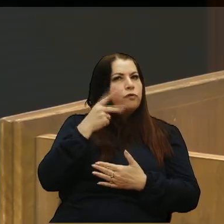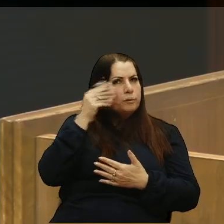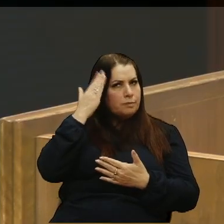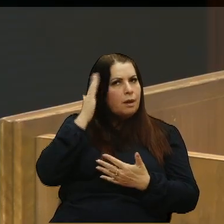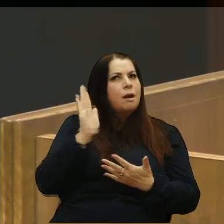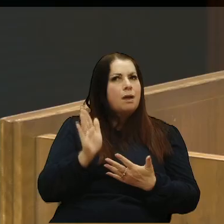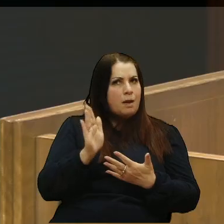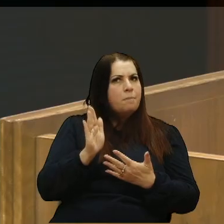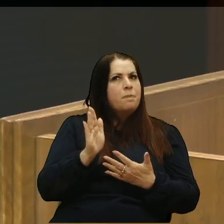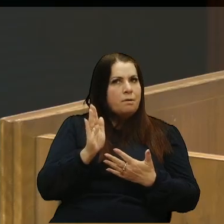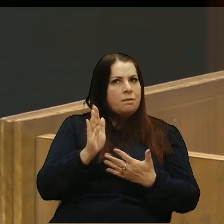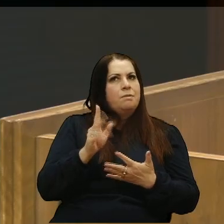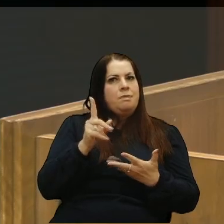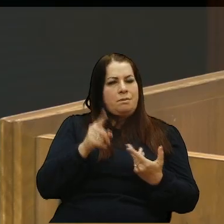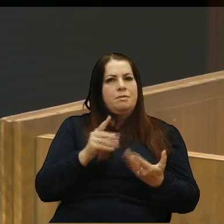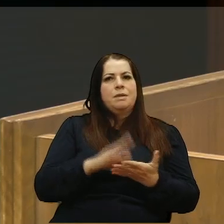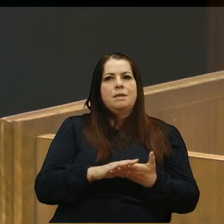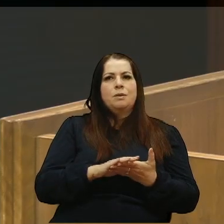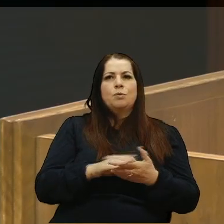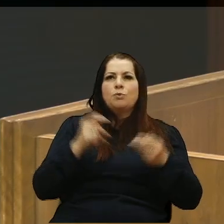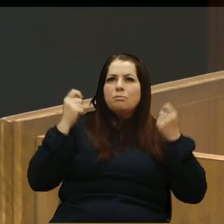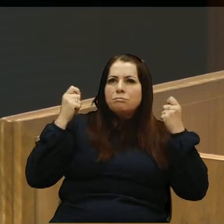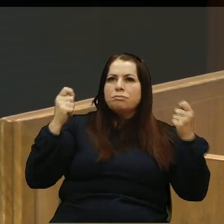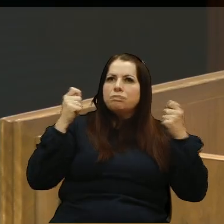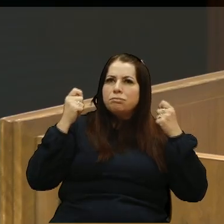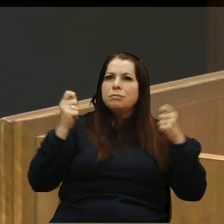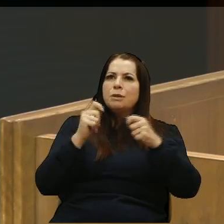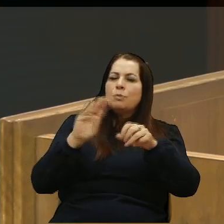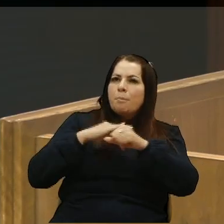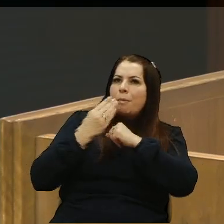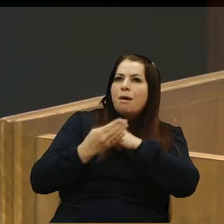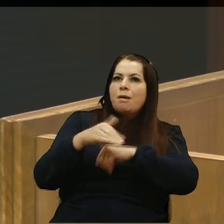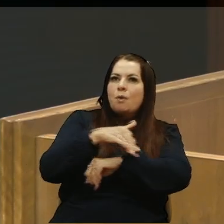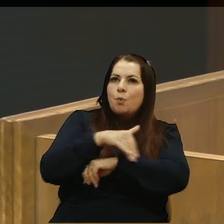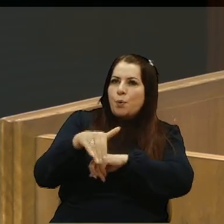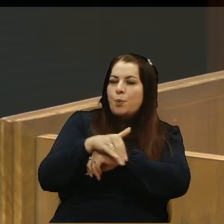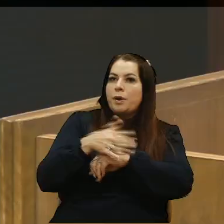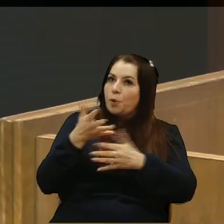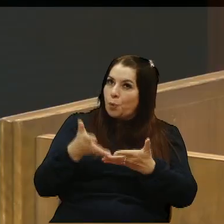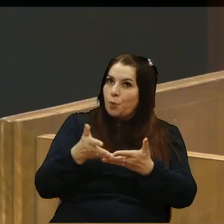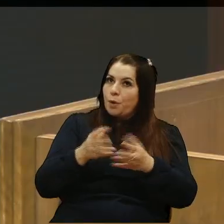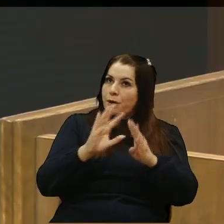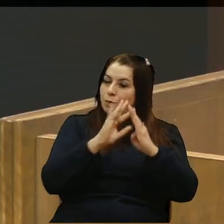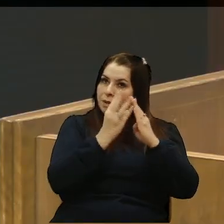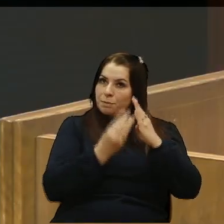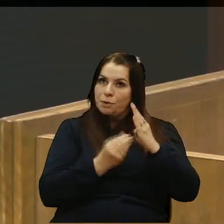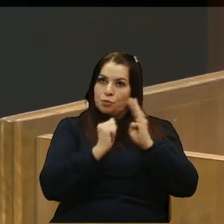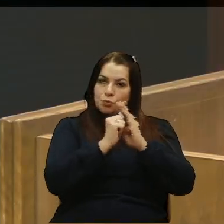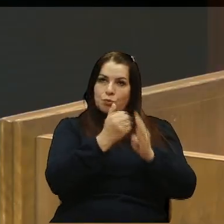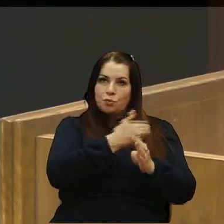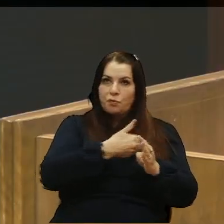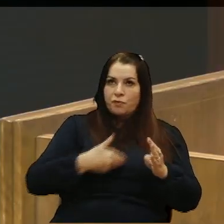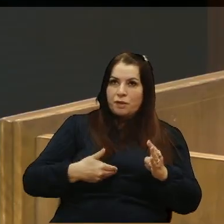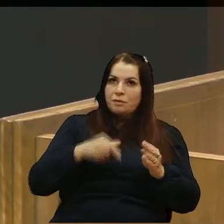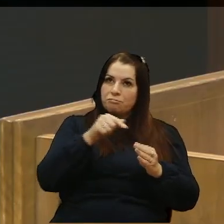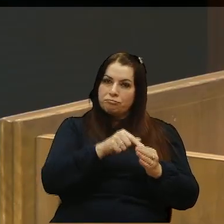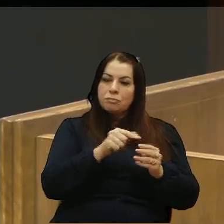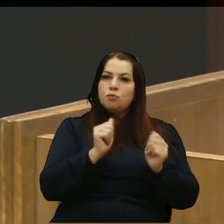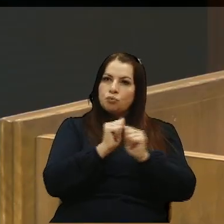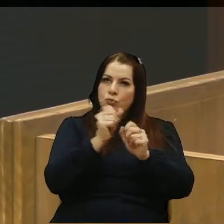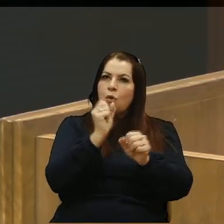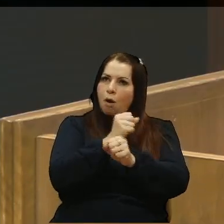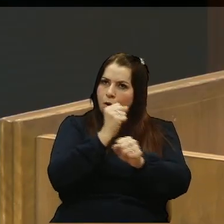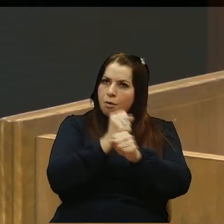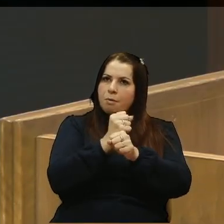sabe do quanto era reivindicado pelos bairros, as ruas, e que agora o SAMAI, junto com o governo municipal, com a